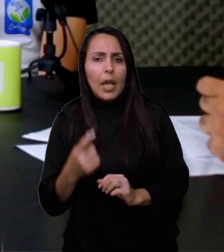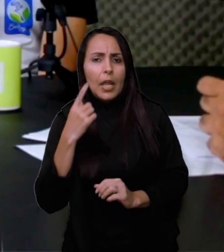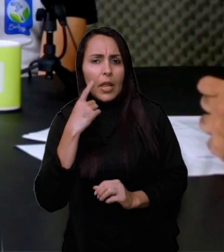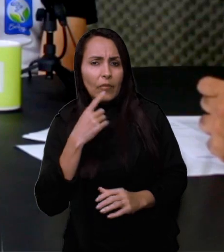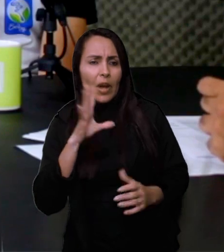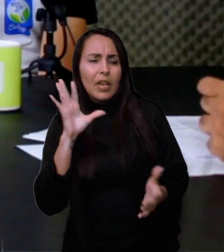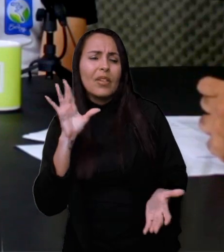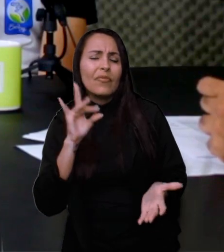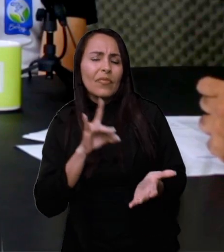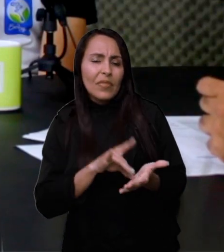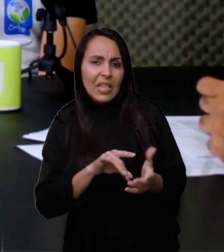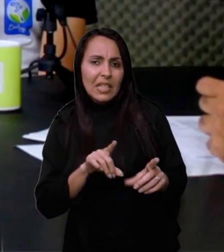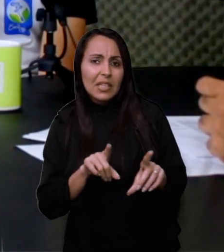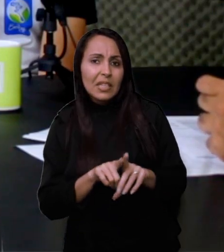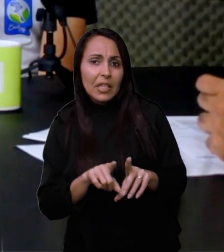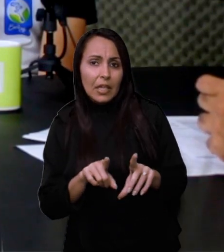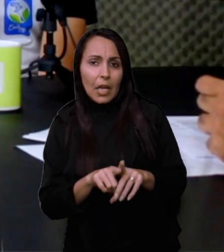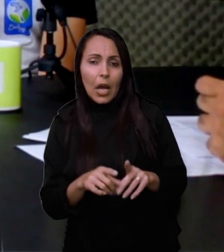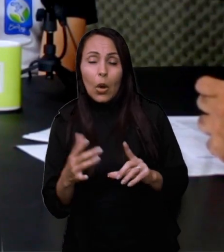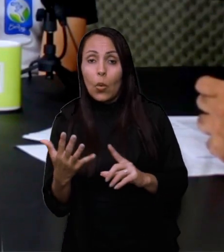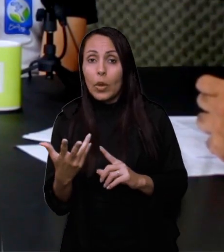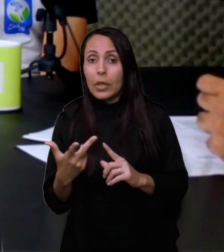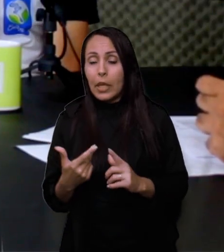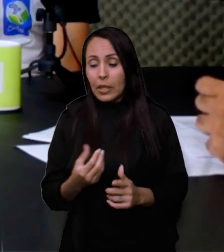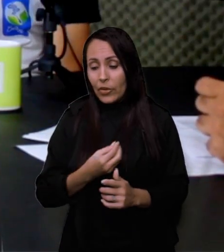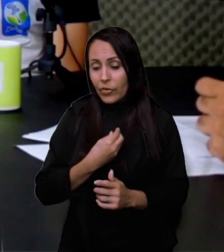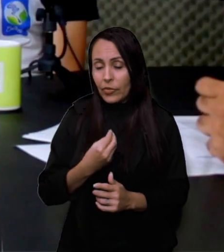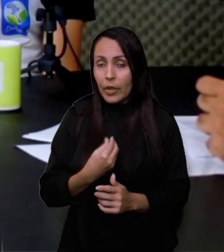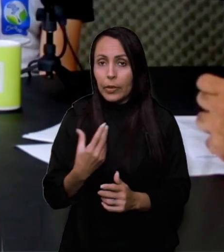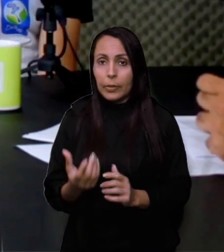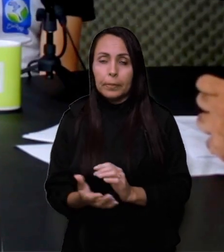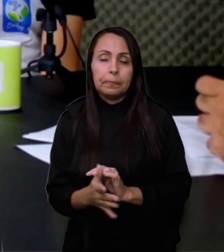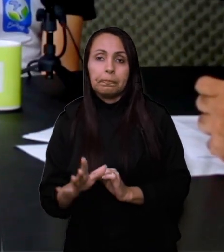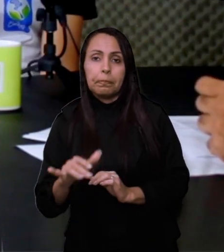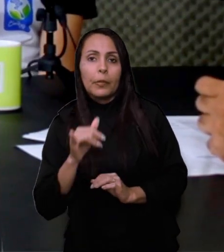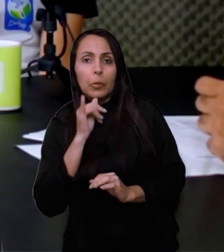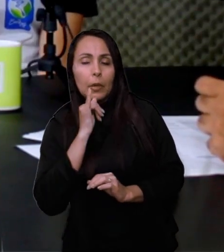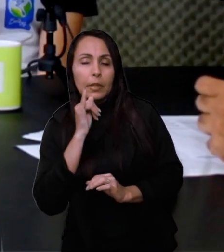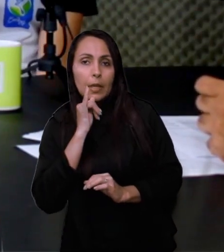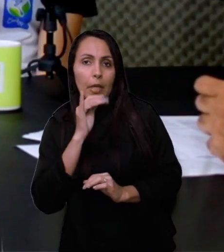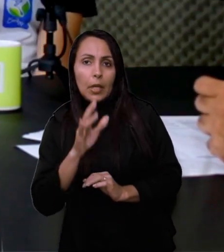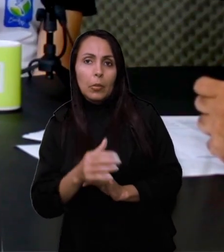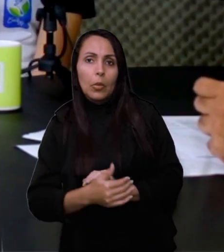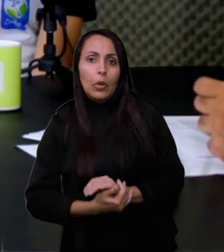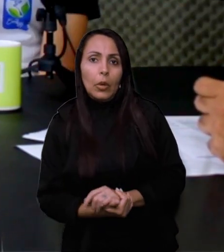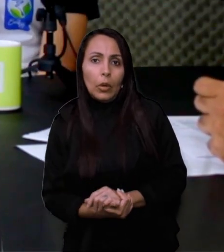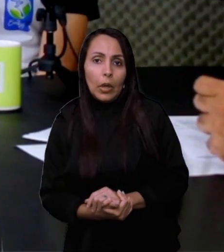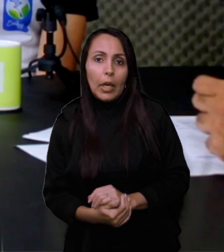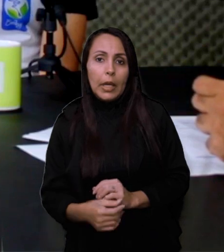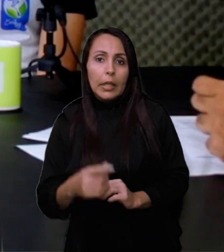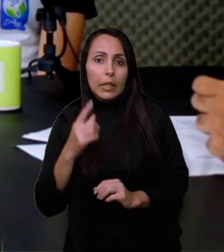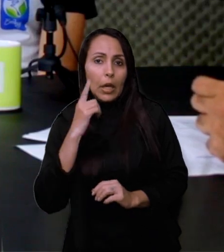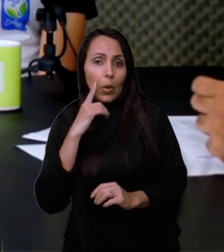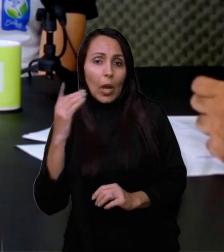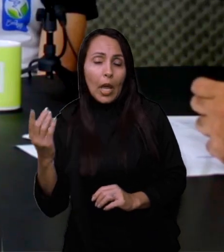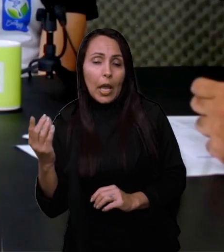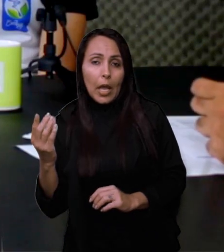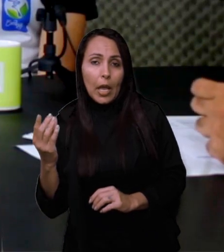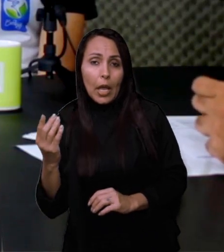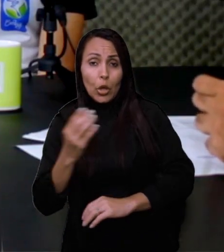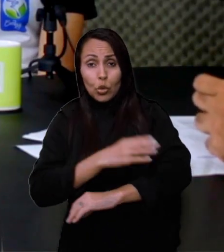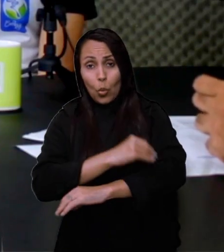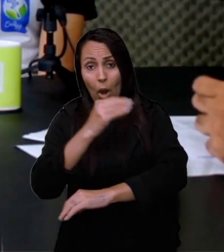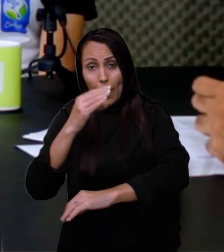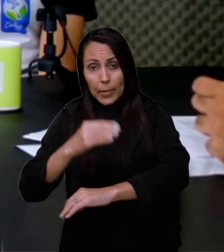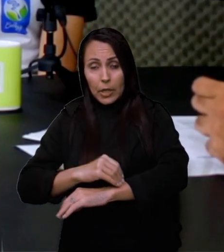alguma forma essa comunidade que estava vivendo ali. Sim. Então, por exemplo, eu tiro o Porto de Suape, né? Que ele foi construído num